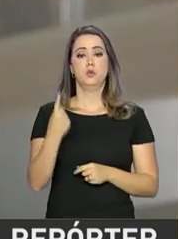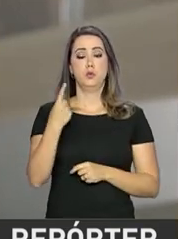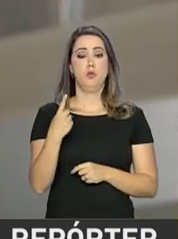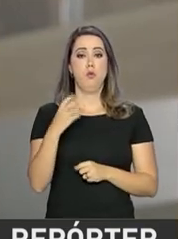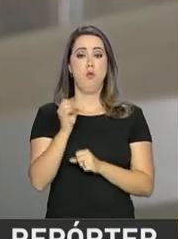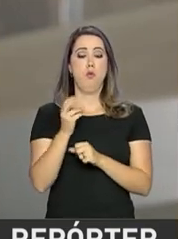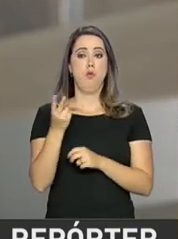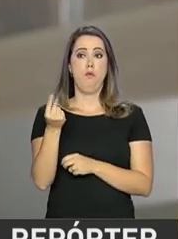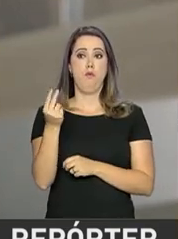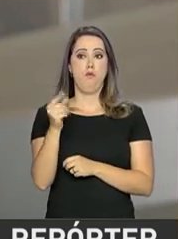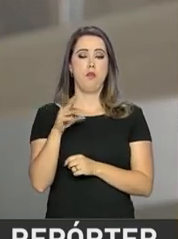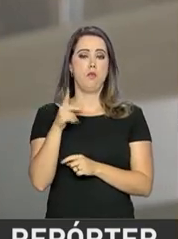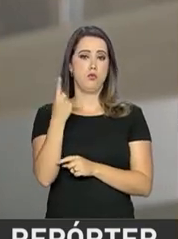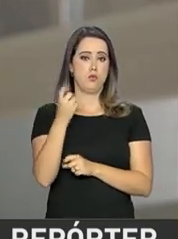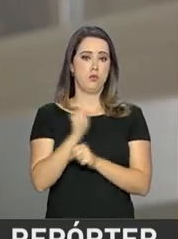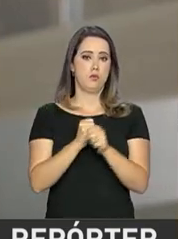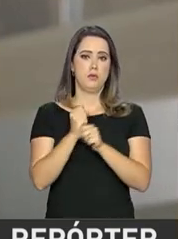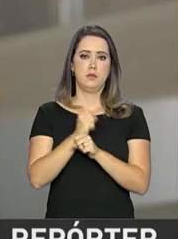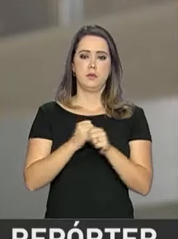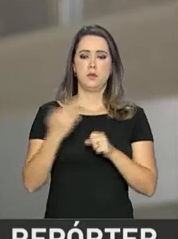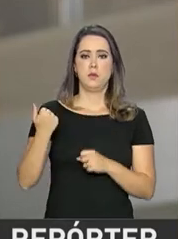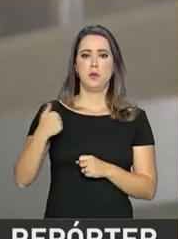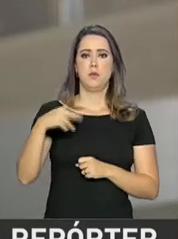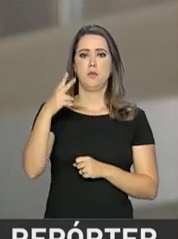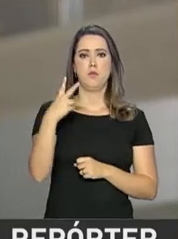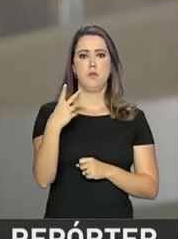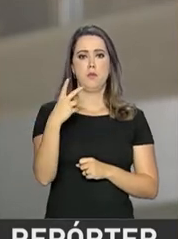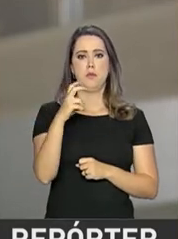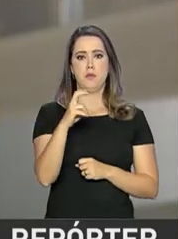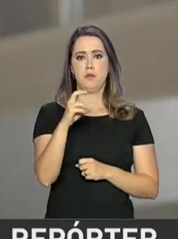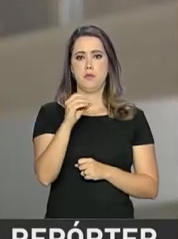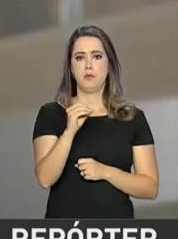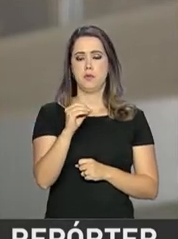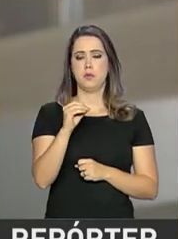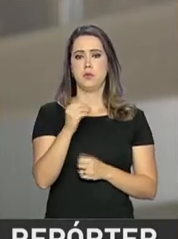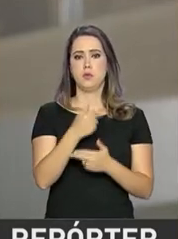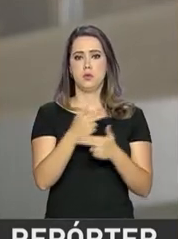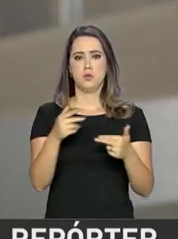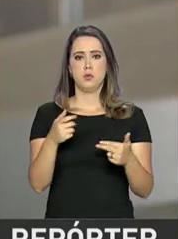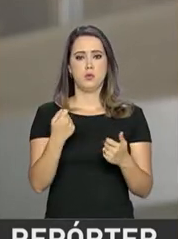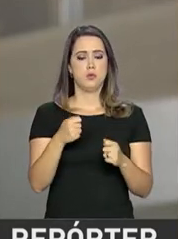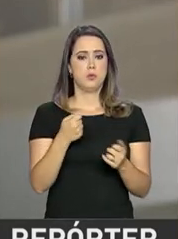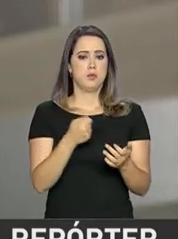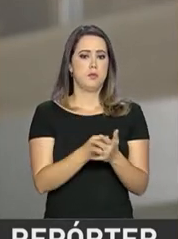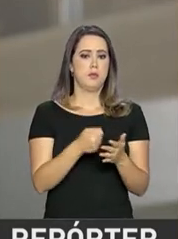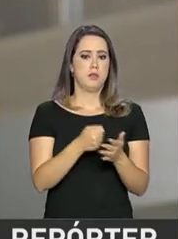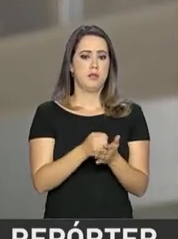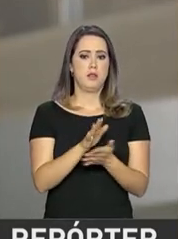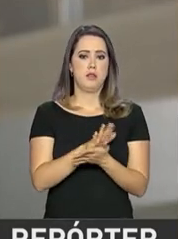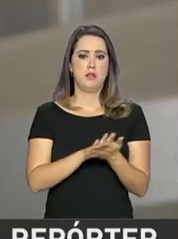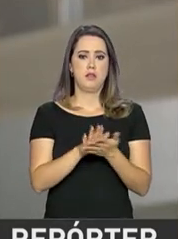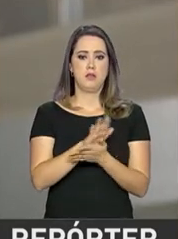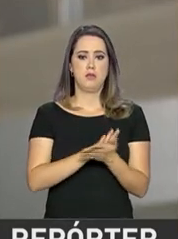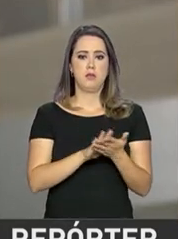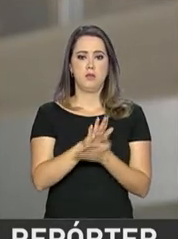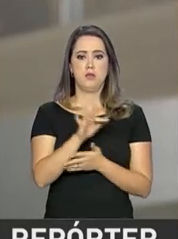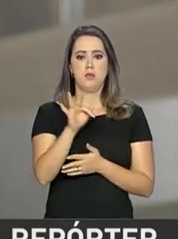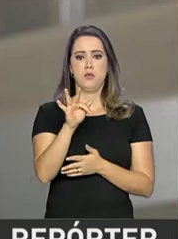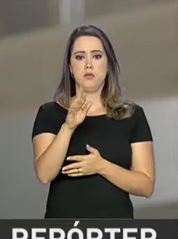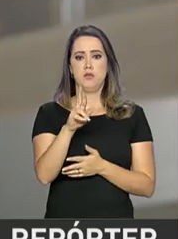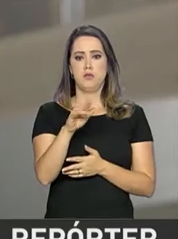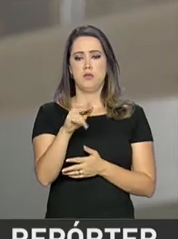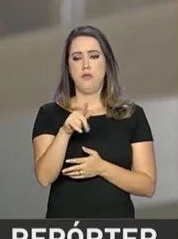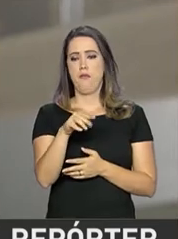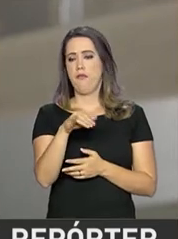mais de 250 procedimentos roberto ficam isentos aí da cobrança da franquia tanto da franquia quanto da